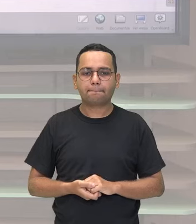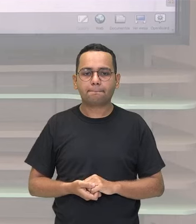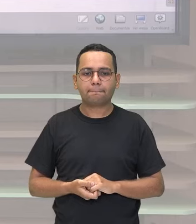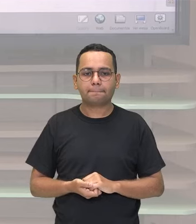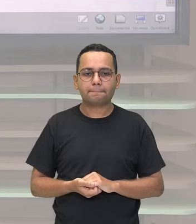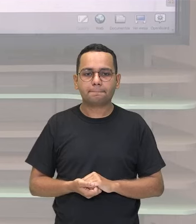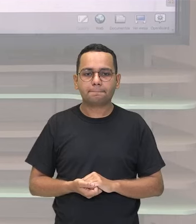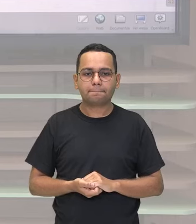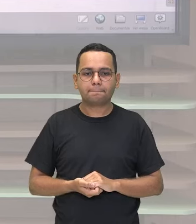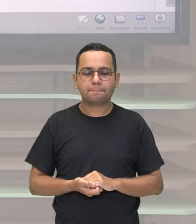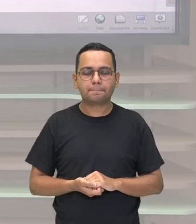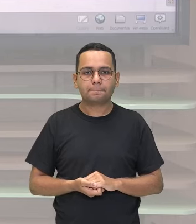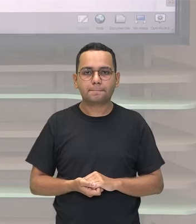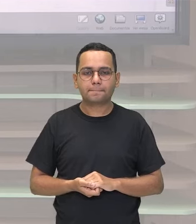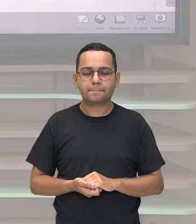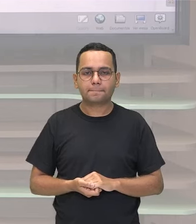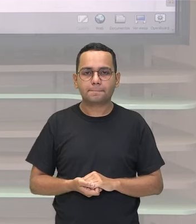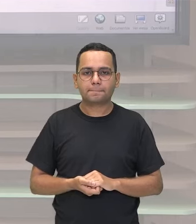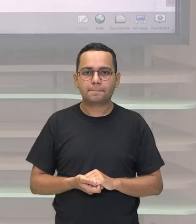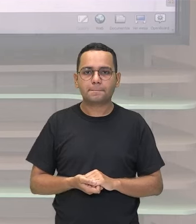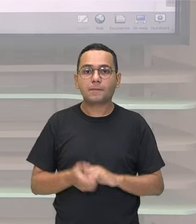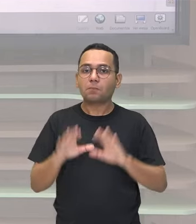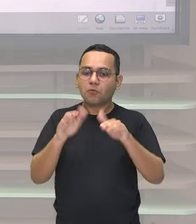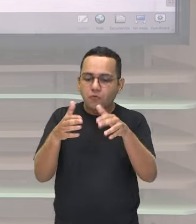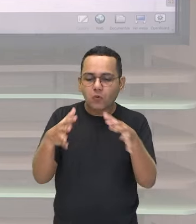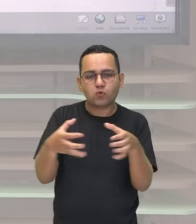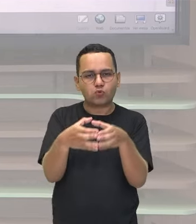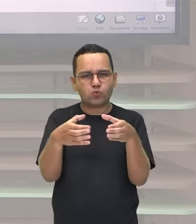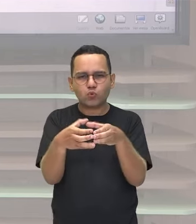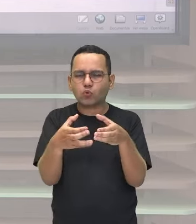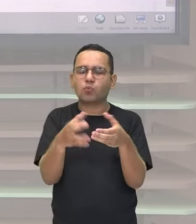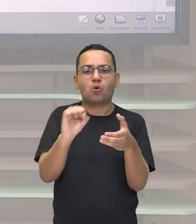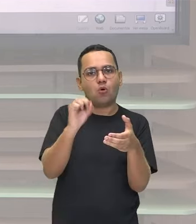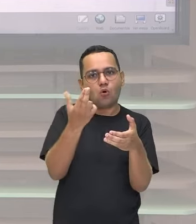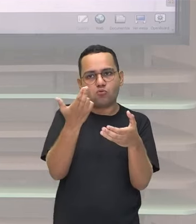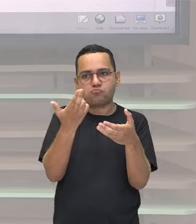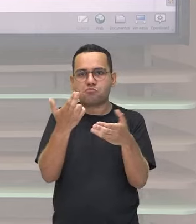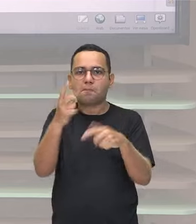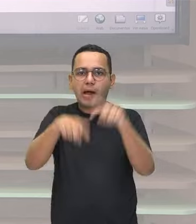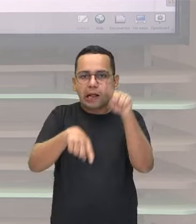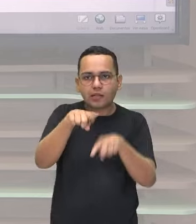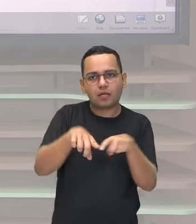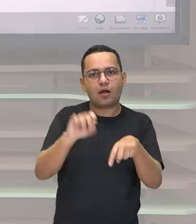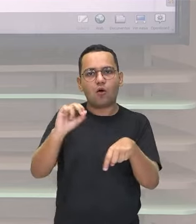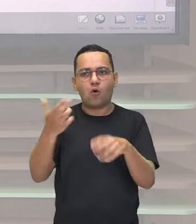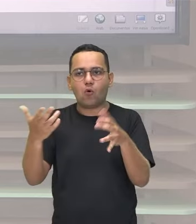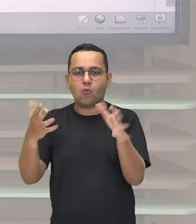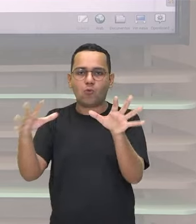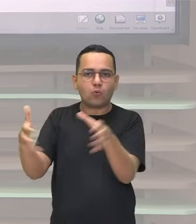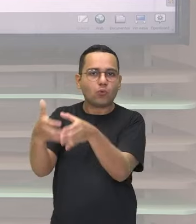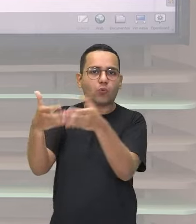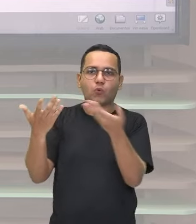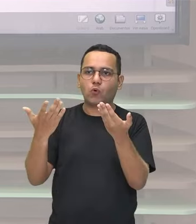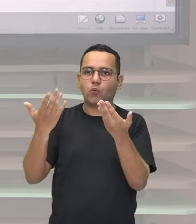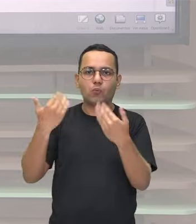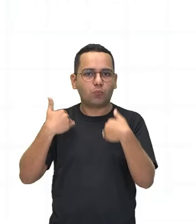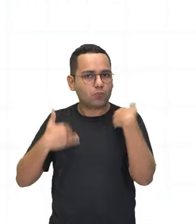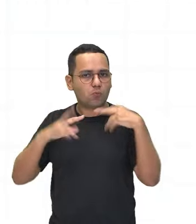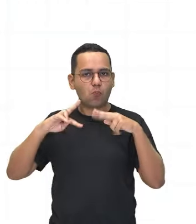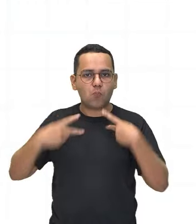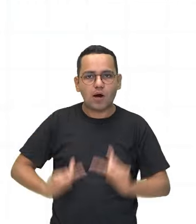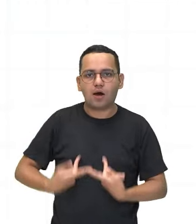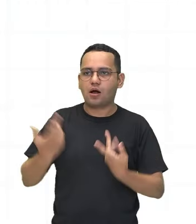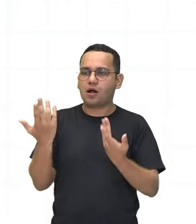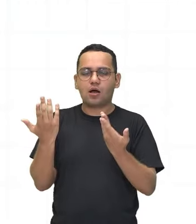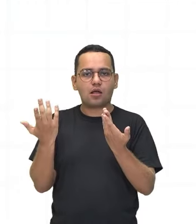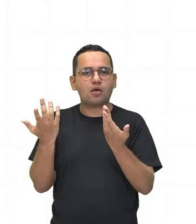eles fazem parte de um grupo, né, de um conjunto de coisas, de pessoas ou de seres também, né? Então, a gente pode observar